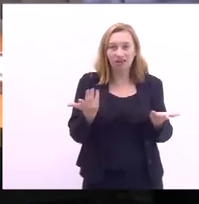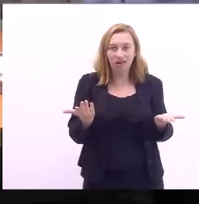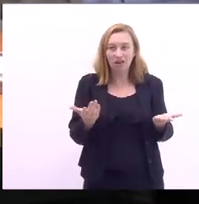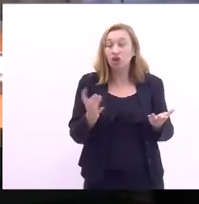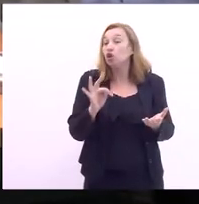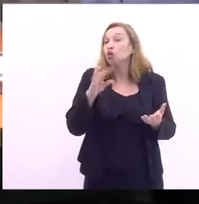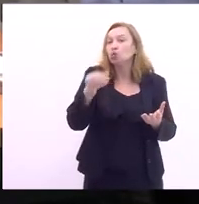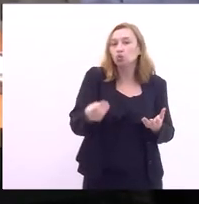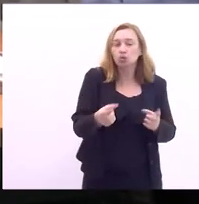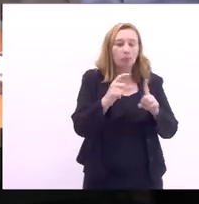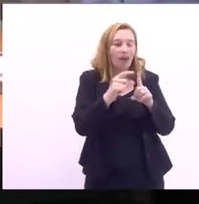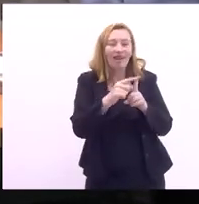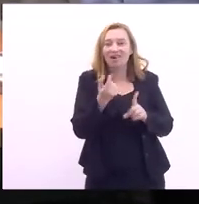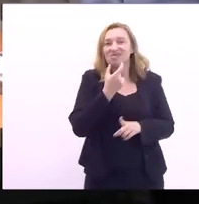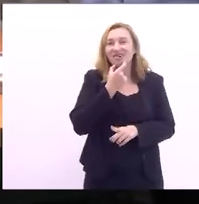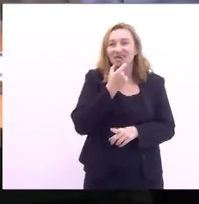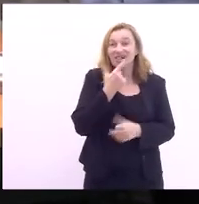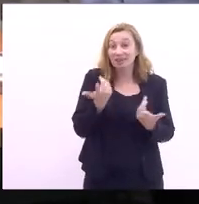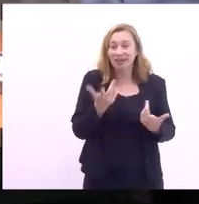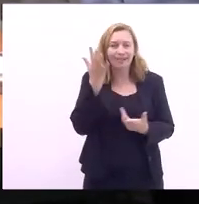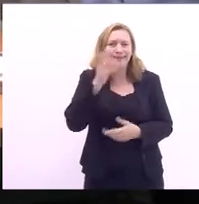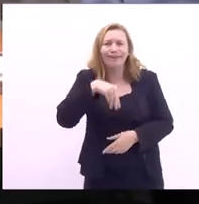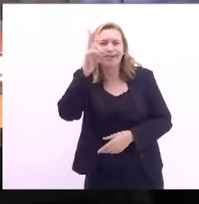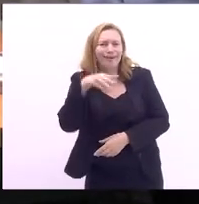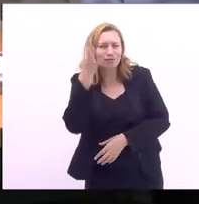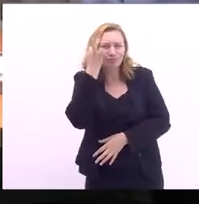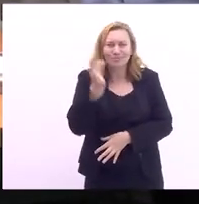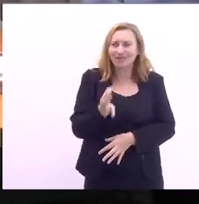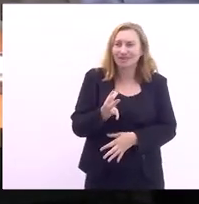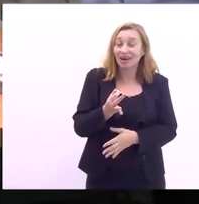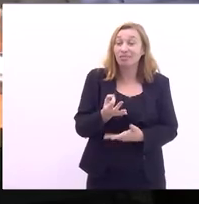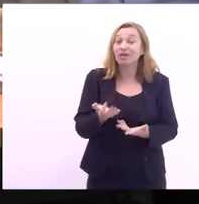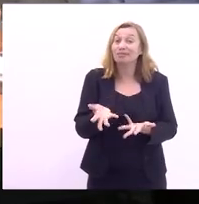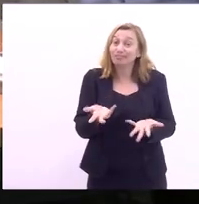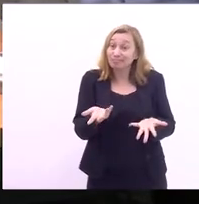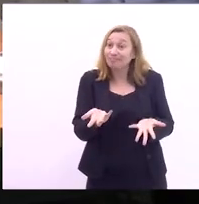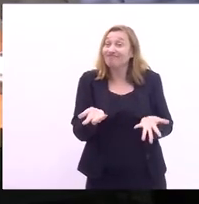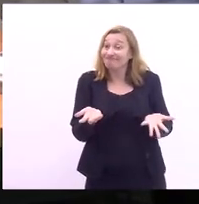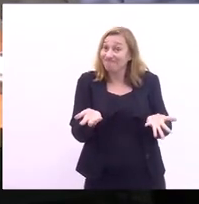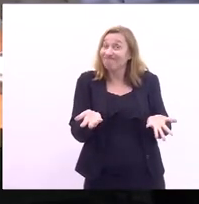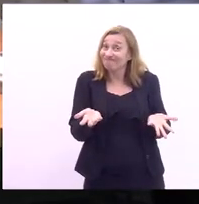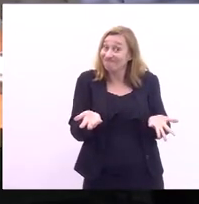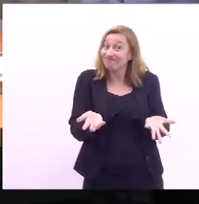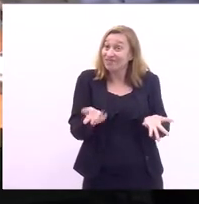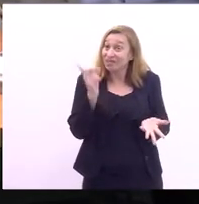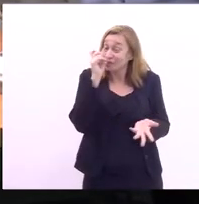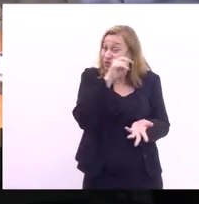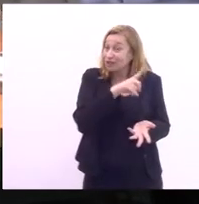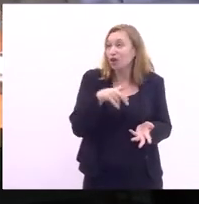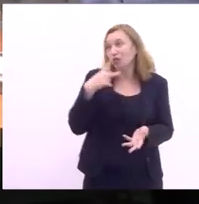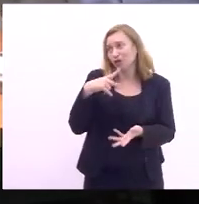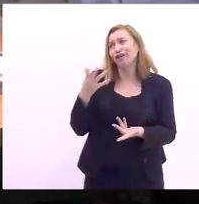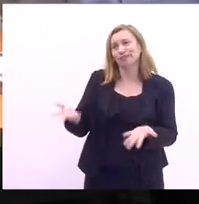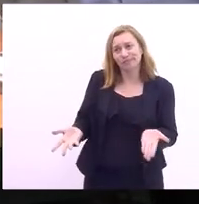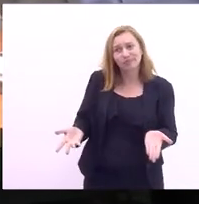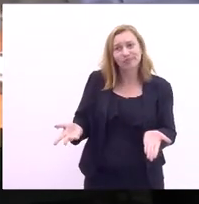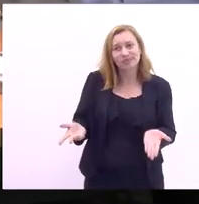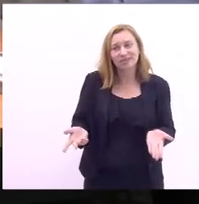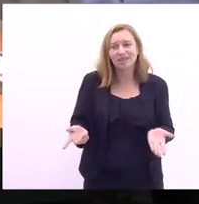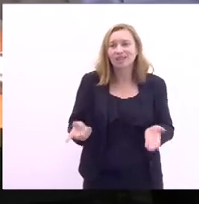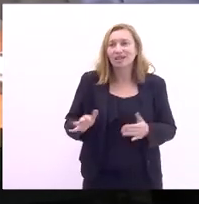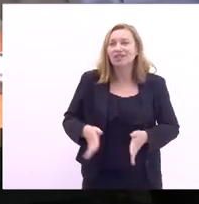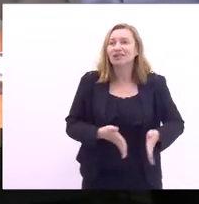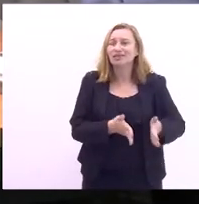agora em inglês. A gente, quem não sabe, não é? Que, aliás, eu falo isso, estou caminhando